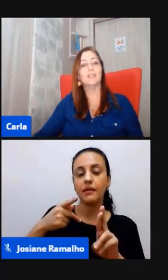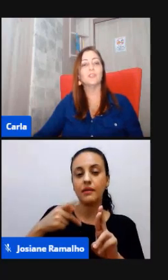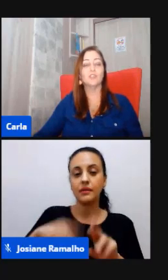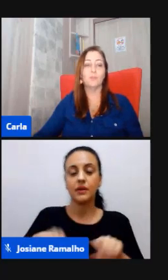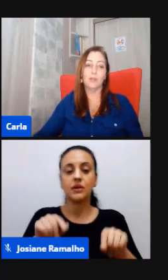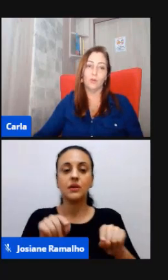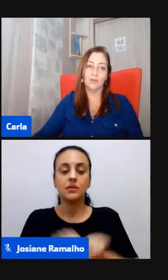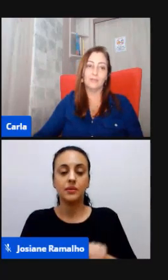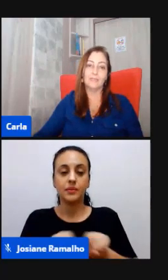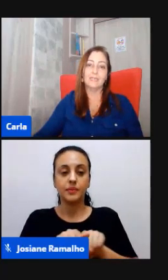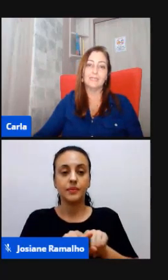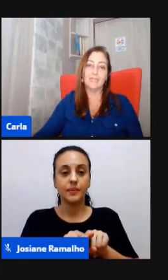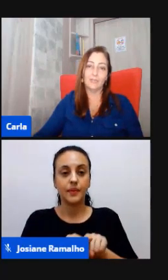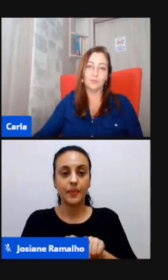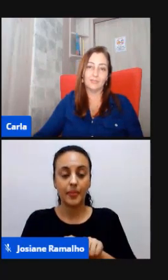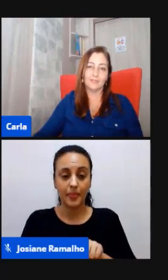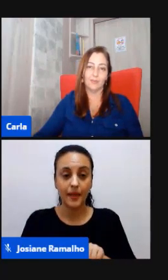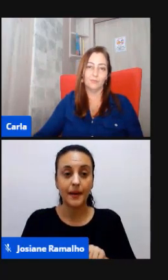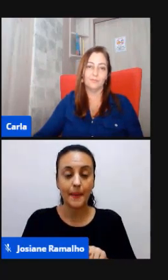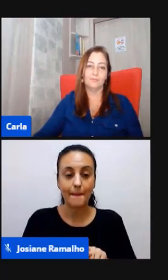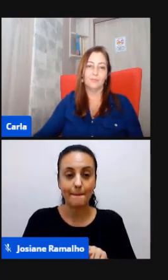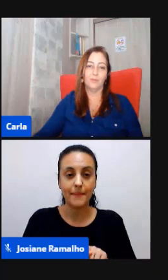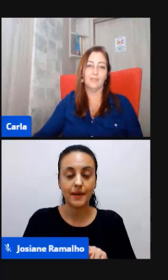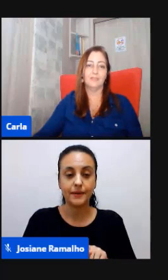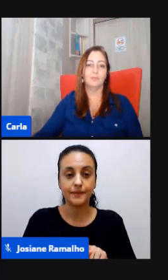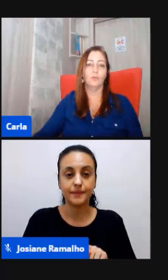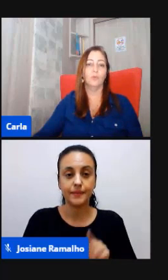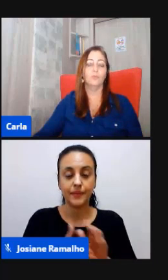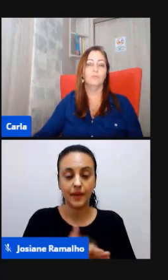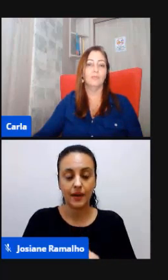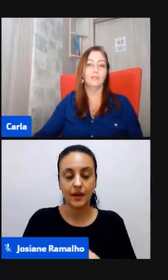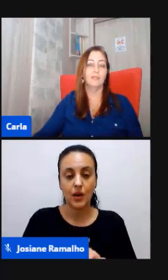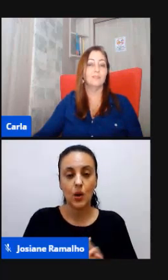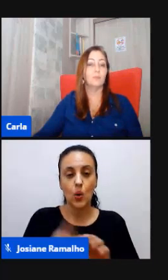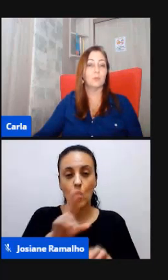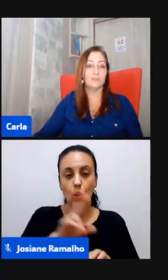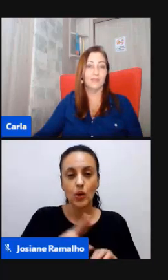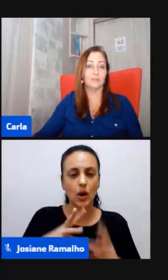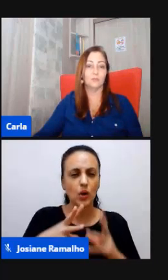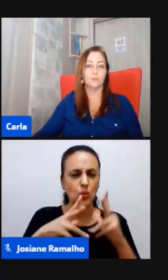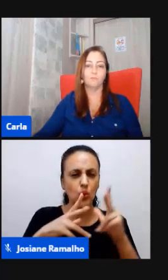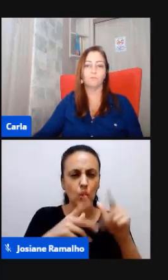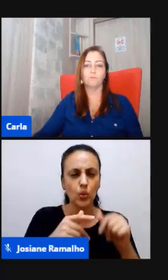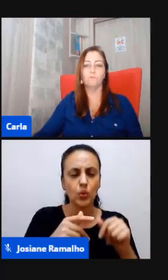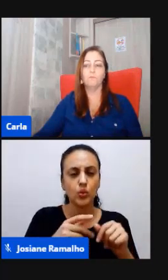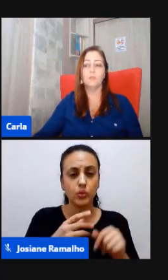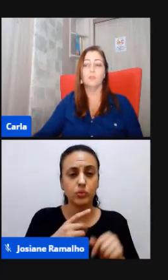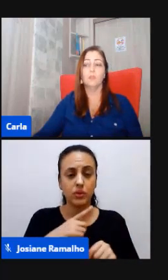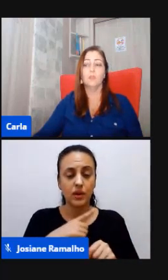gente tem de melhor da educação, não é? Todo nesse processo.